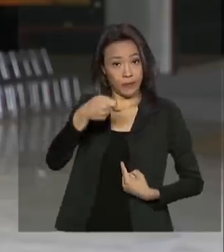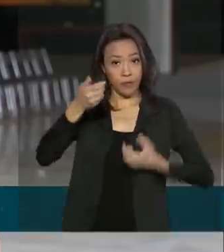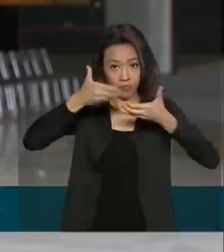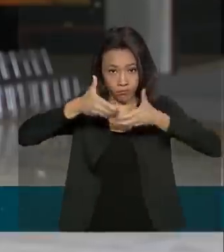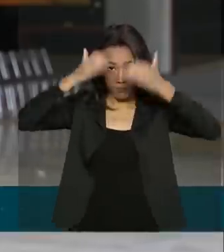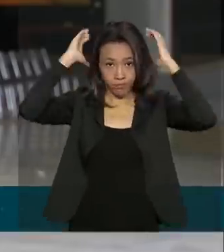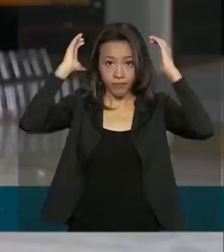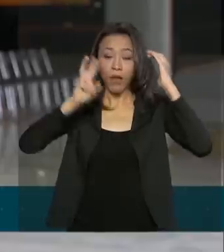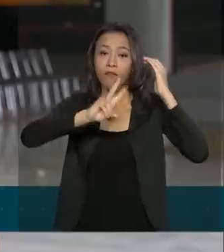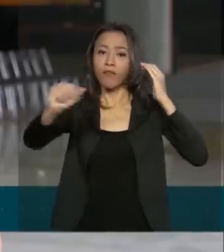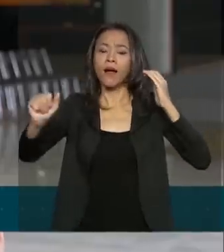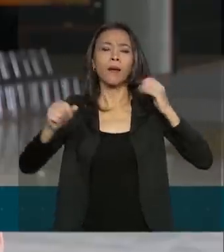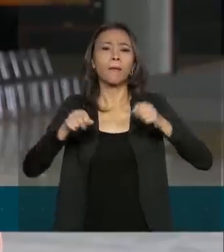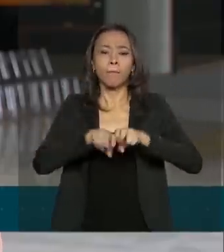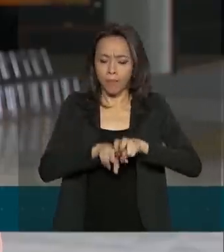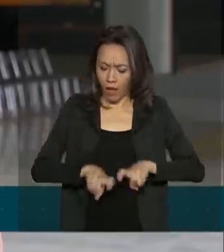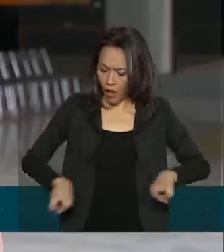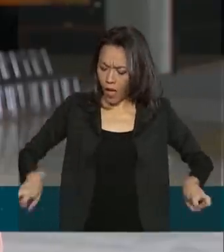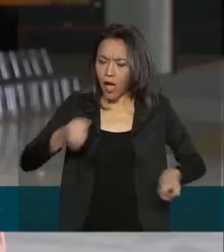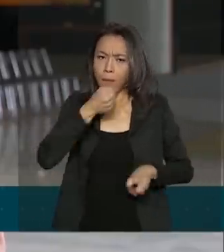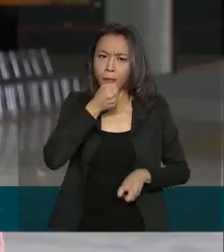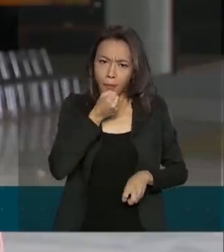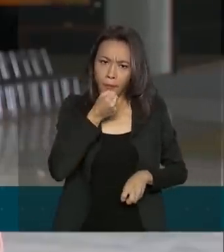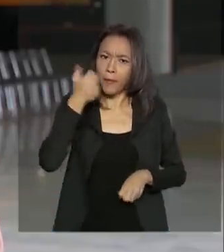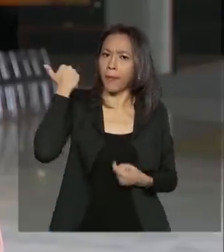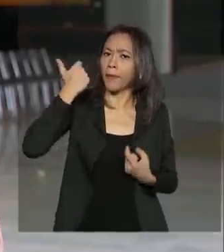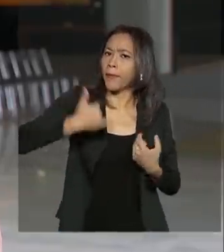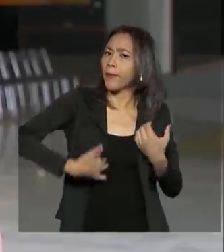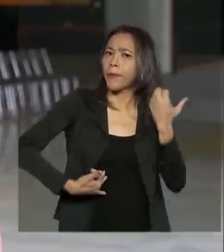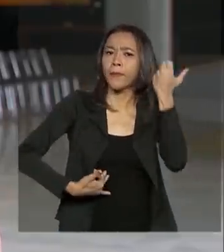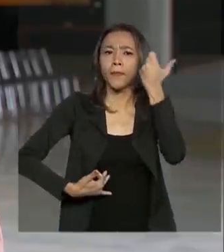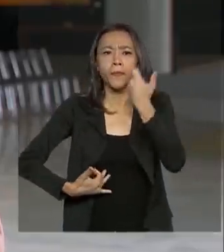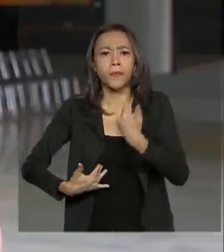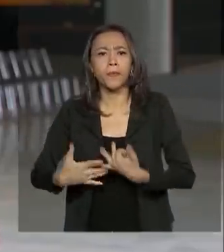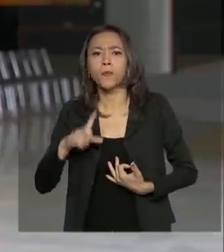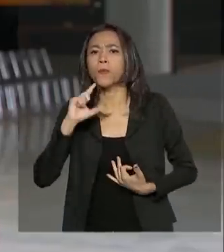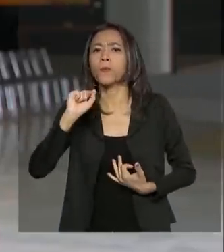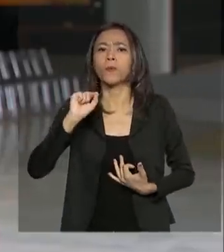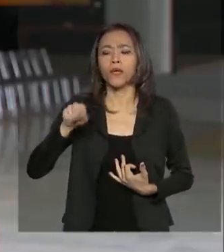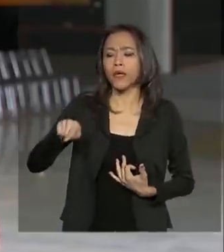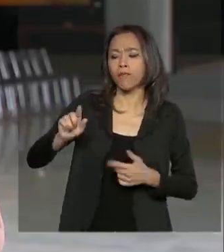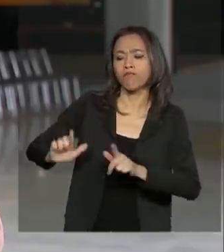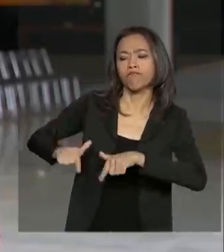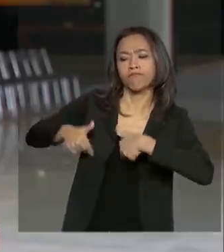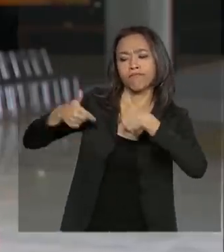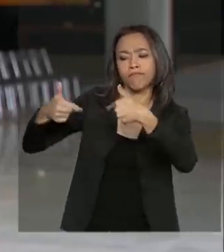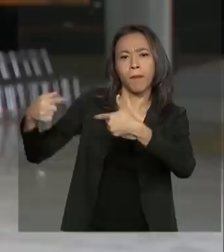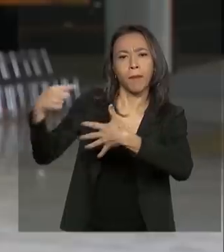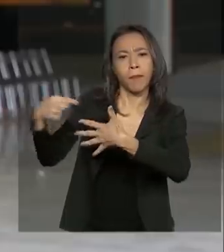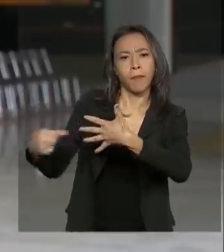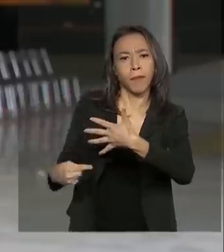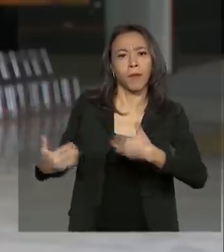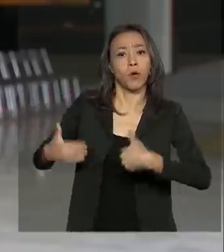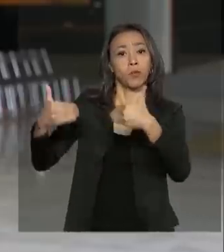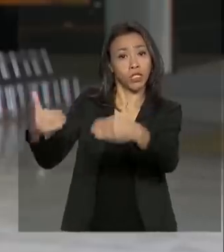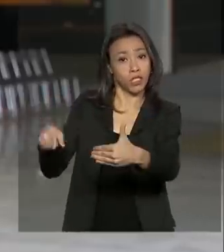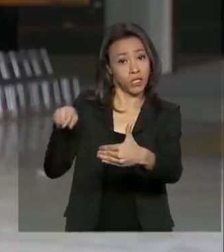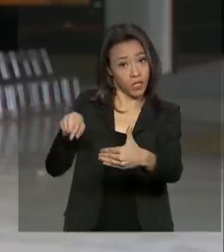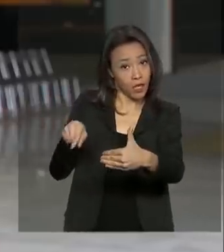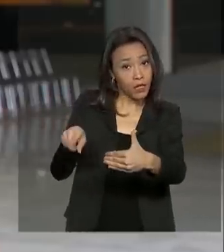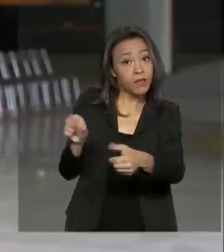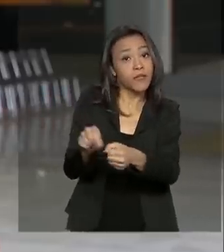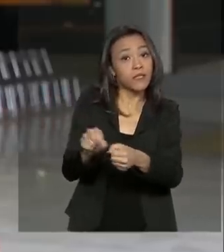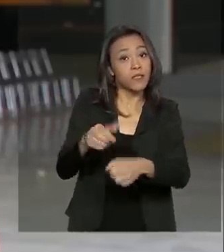coletiva uma conversa com jornalistas onde vai explicar quais são quais são as ações tomadas pelo ministério da ciência tecnologia e inovação